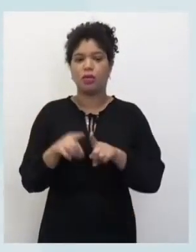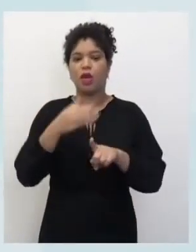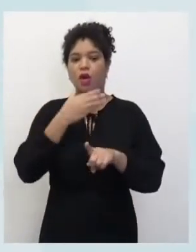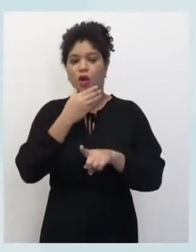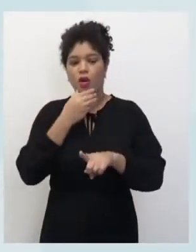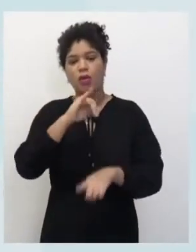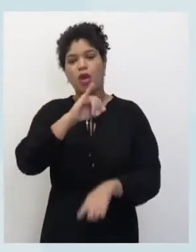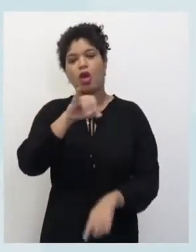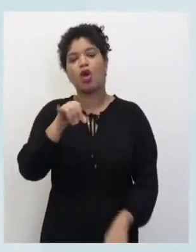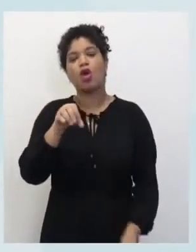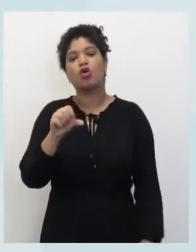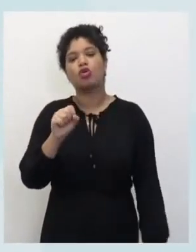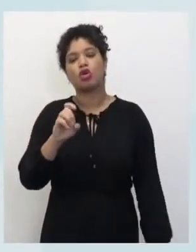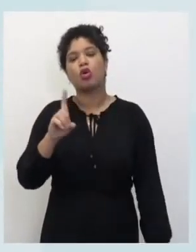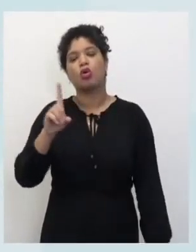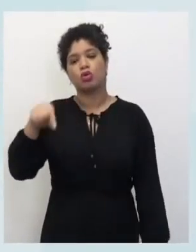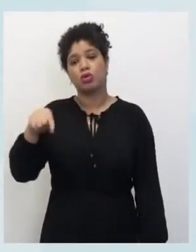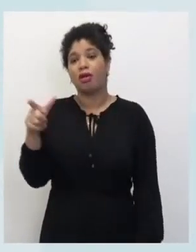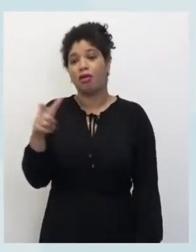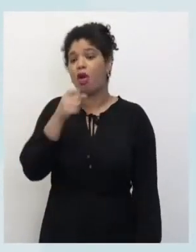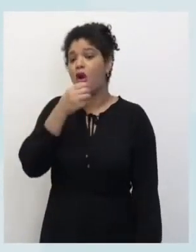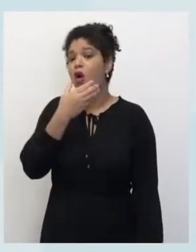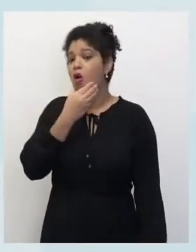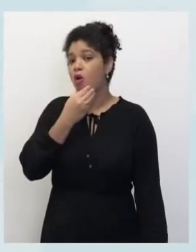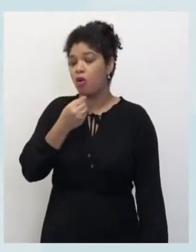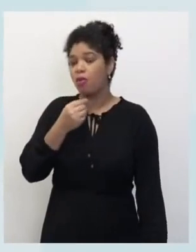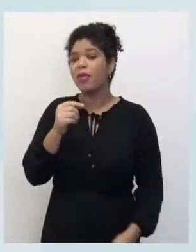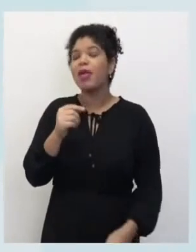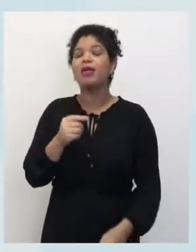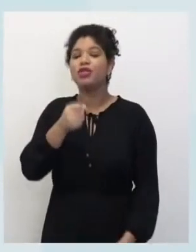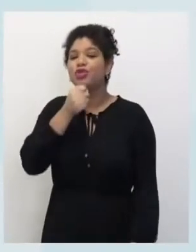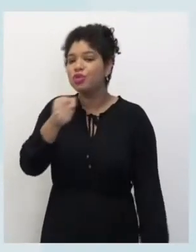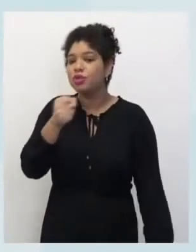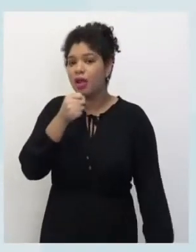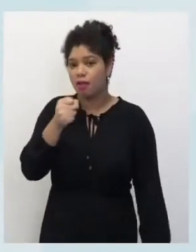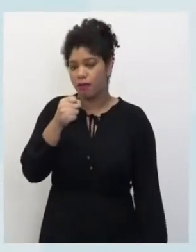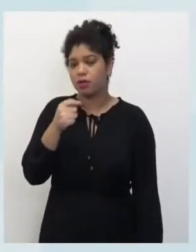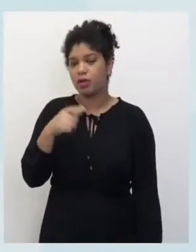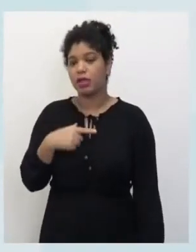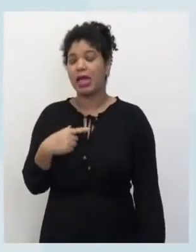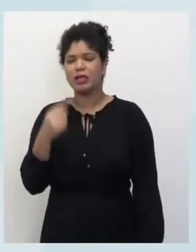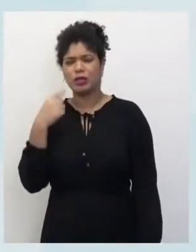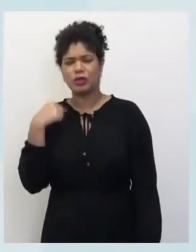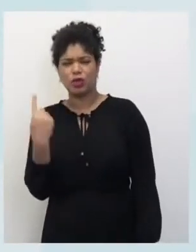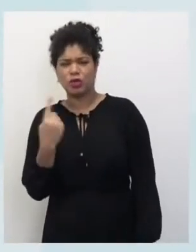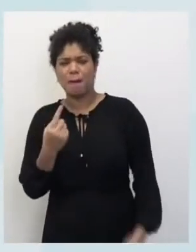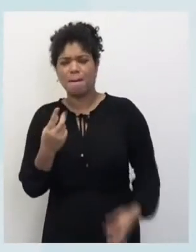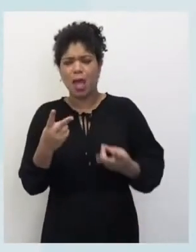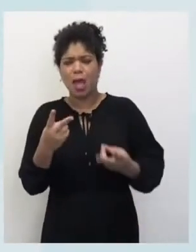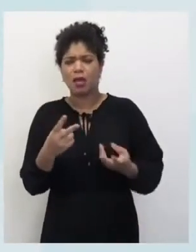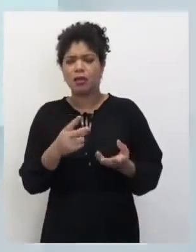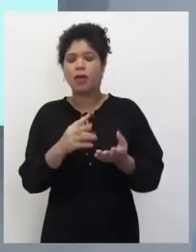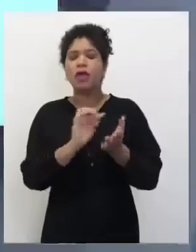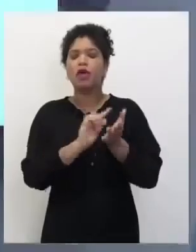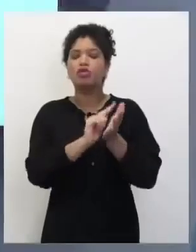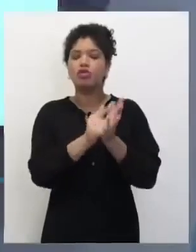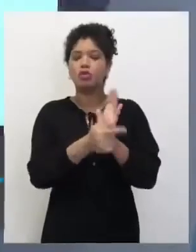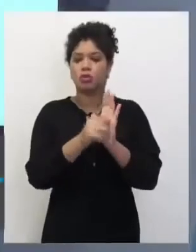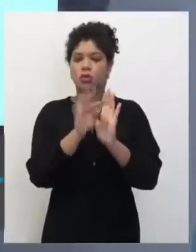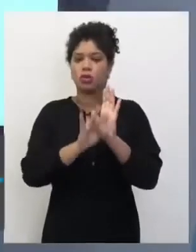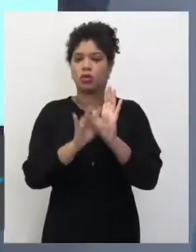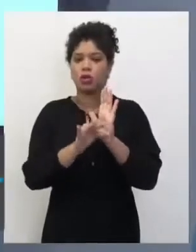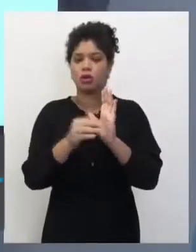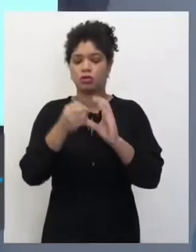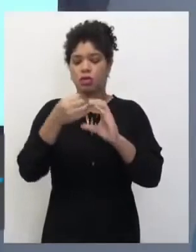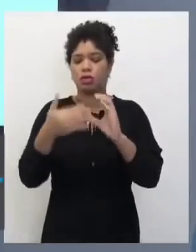Matheus de Paz que fizeram essa entrevista. Aqui nós temos, então, algumas características. Eu comentei com vocês o seguinte, uma entrevista,